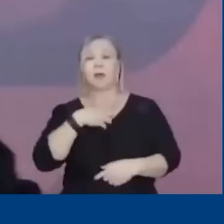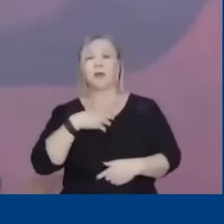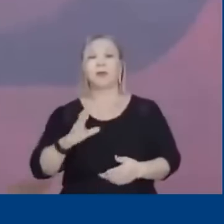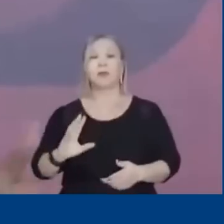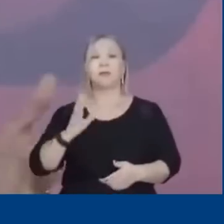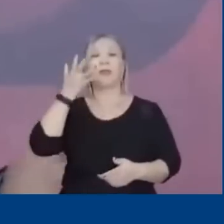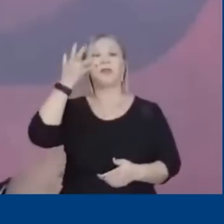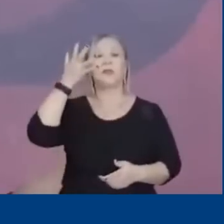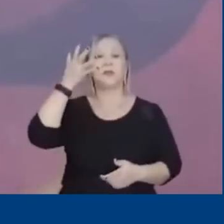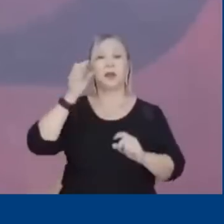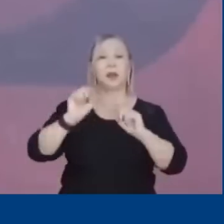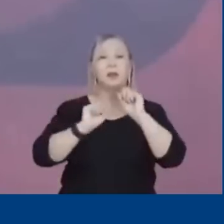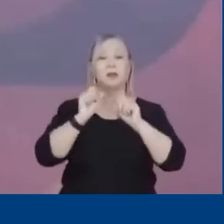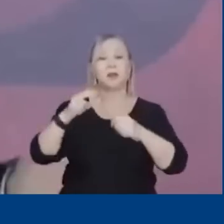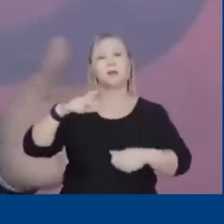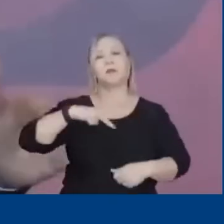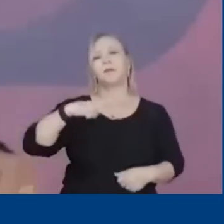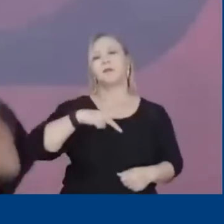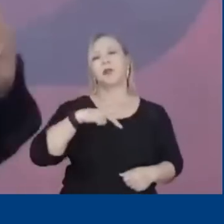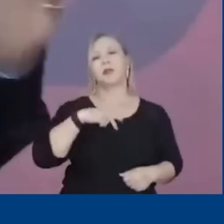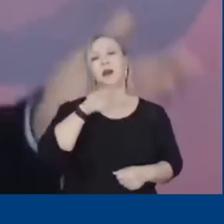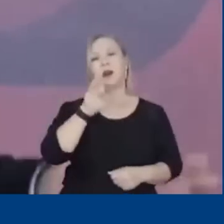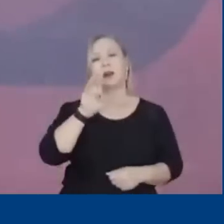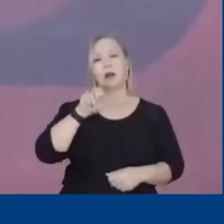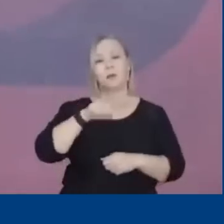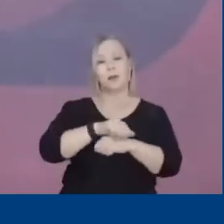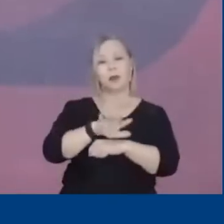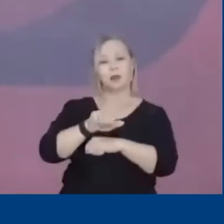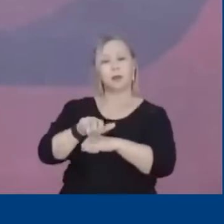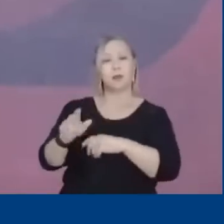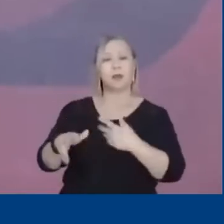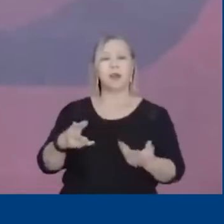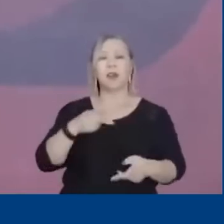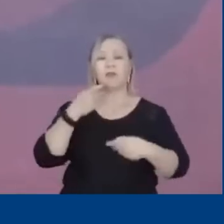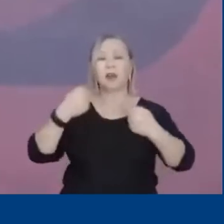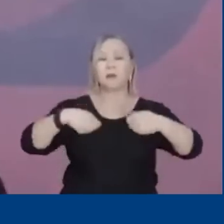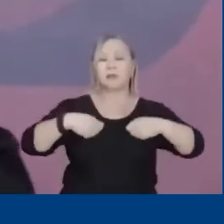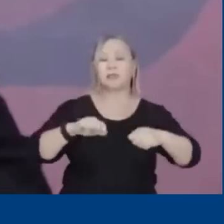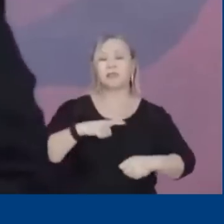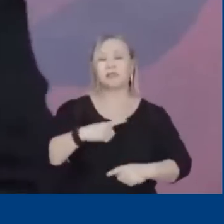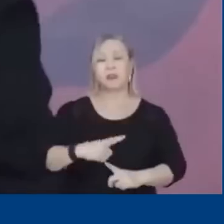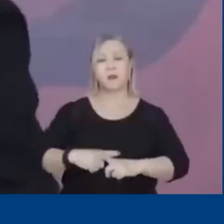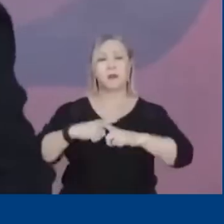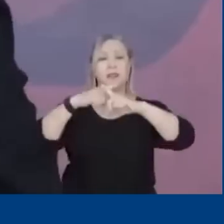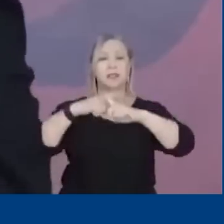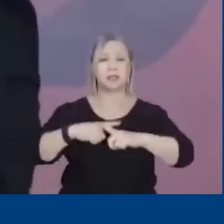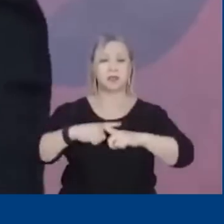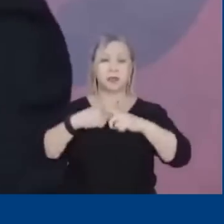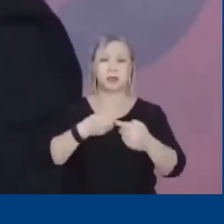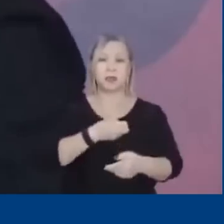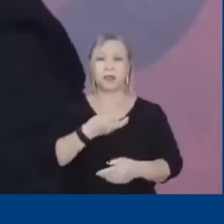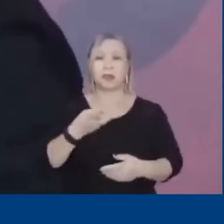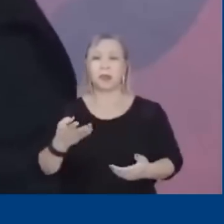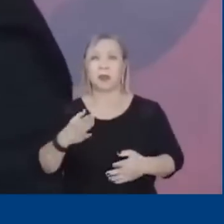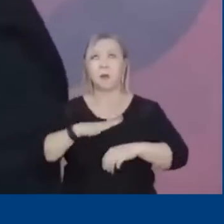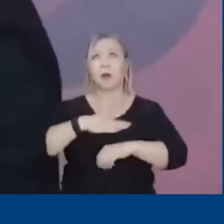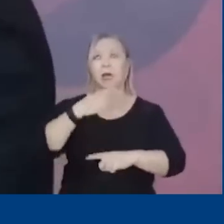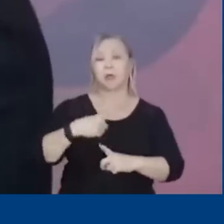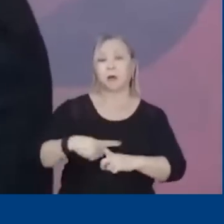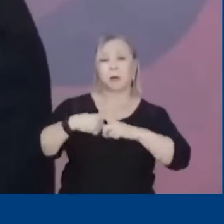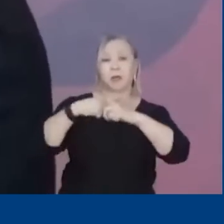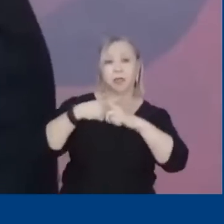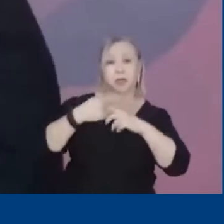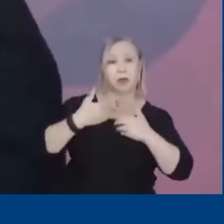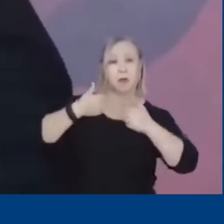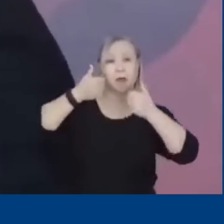de privatizar a BR, dizendo que era preciso ter mais competitividade. E quanto mais competitividade, mais o preço